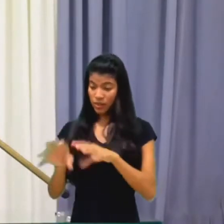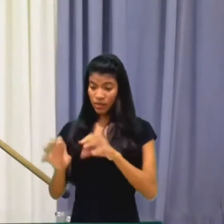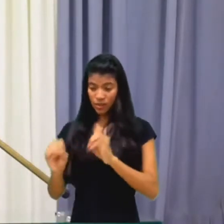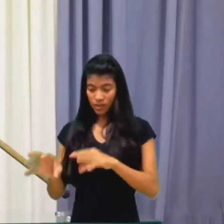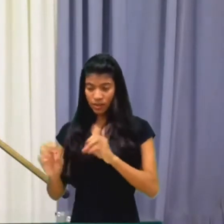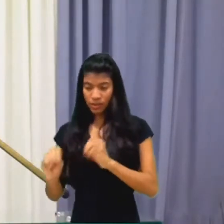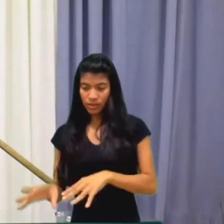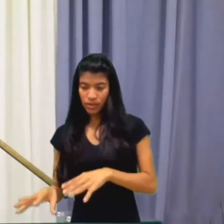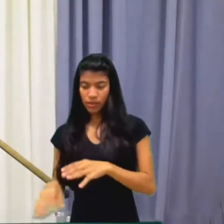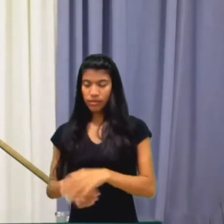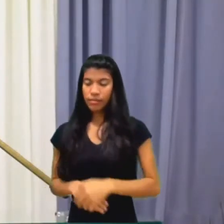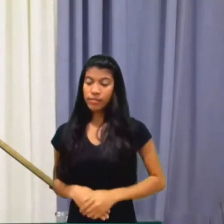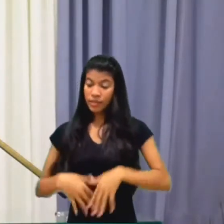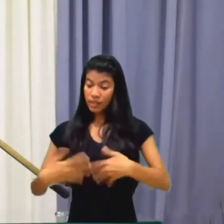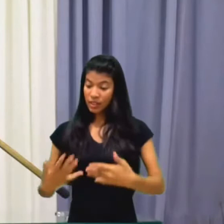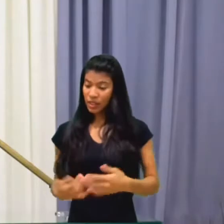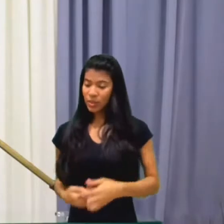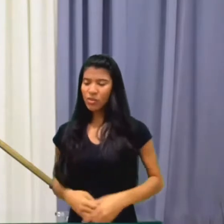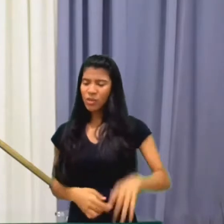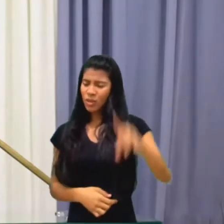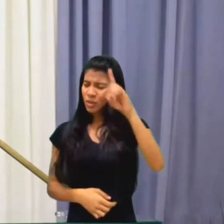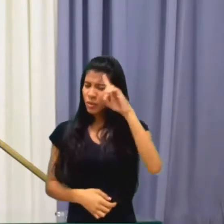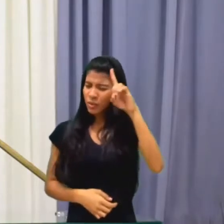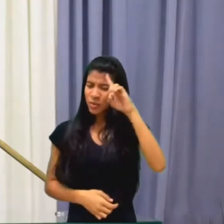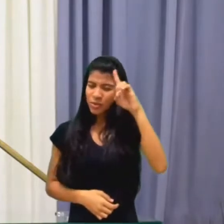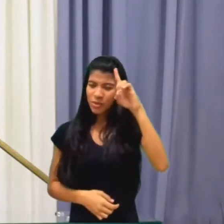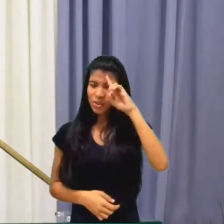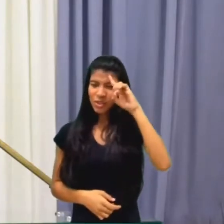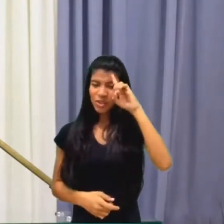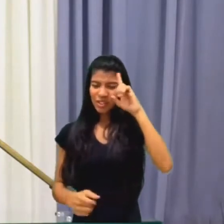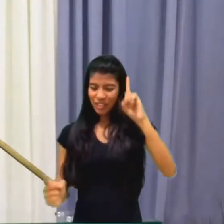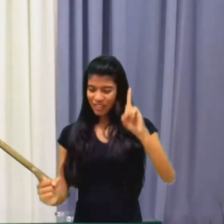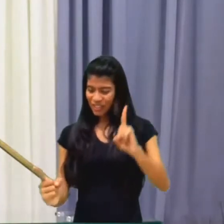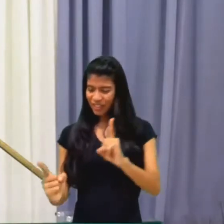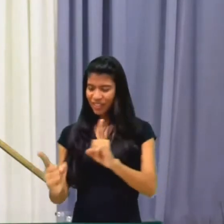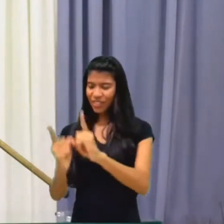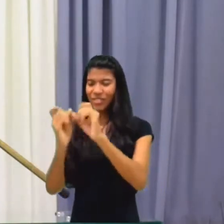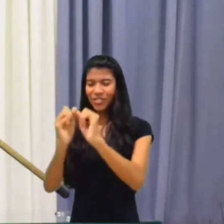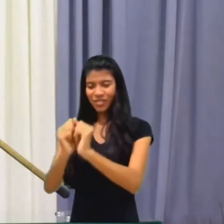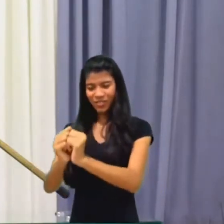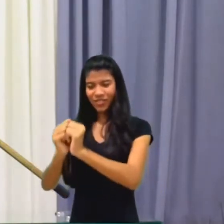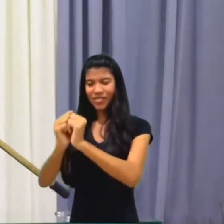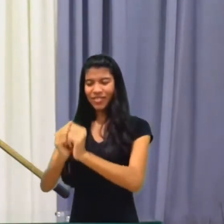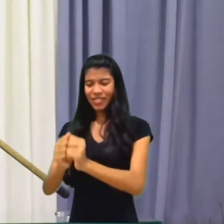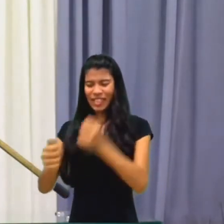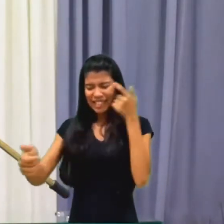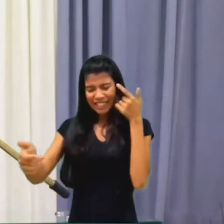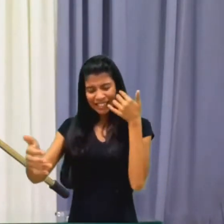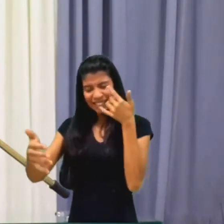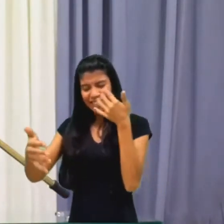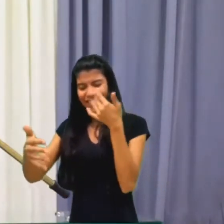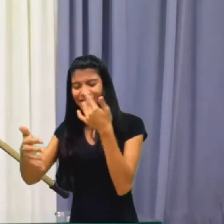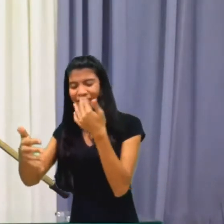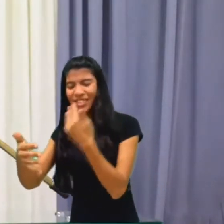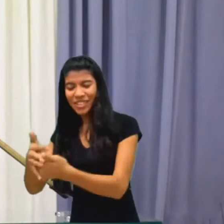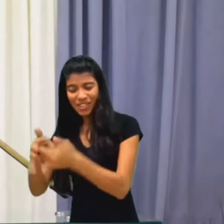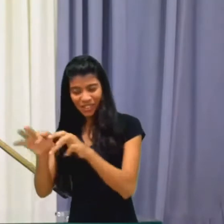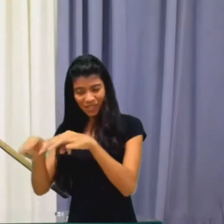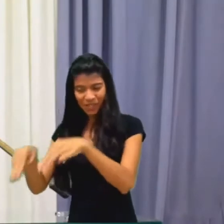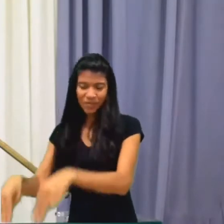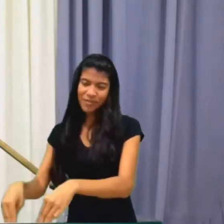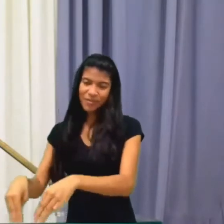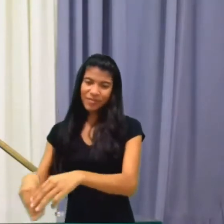mandado, e eis que eu estou convosco todos os dias até a consumação dos